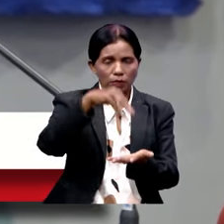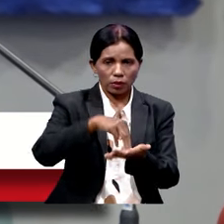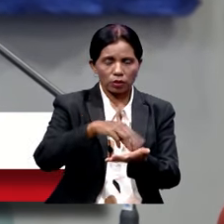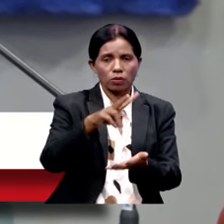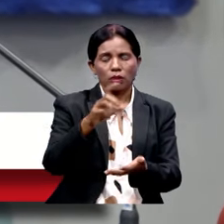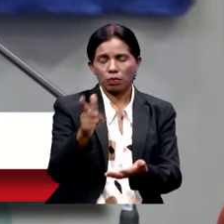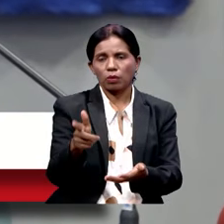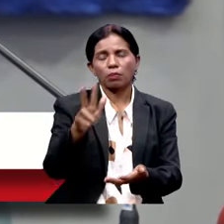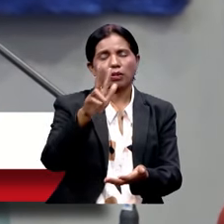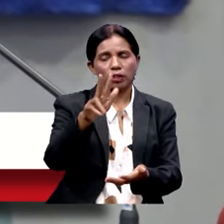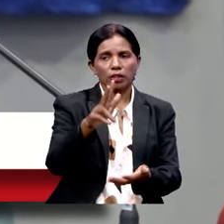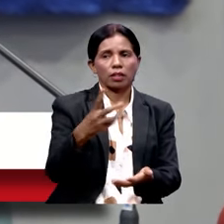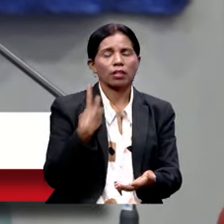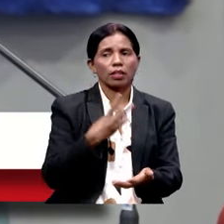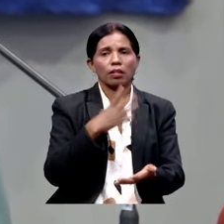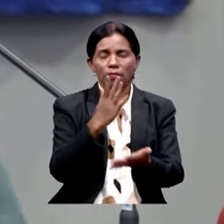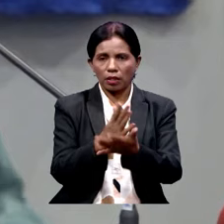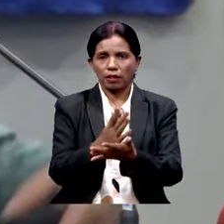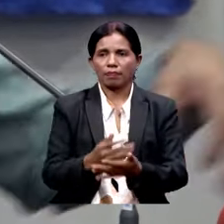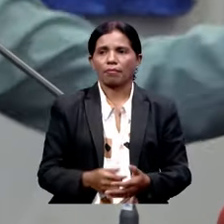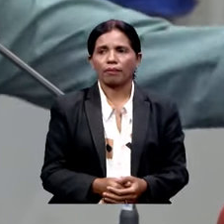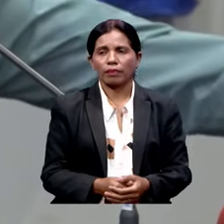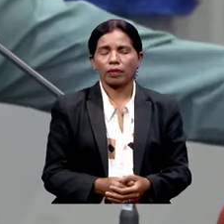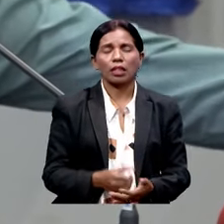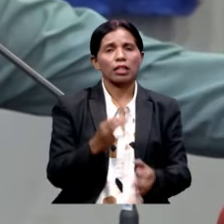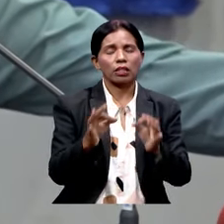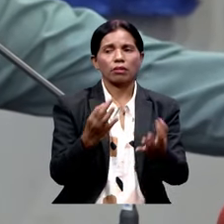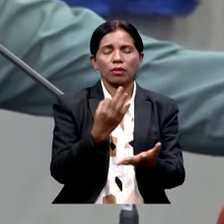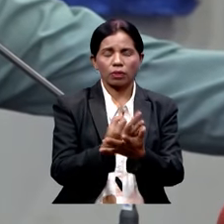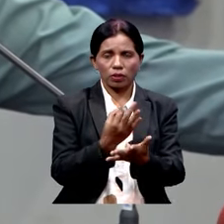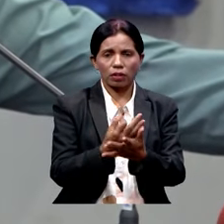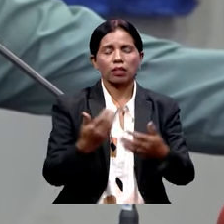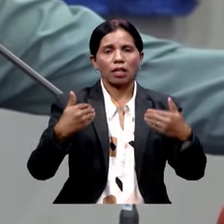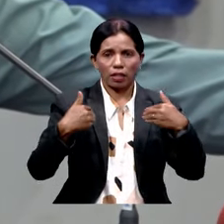2023, 75 milhões, está para lá. Se o Sanija Teona Crai,